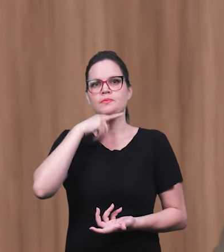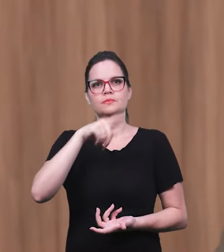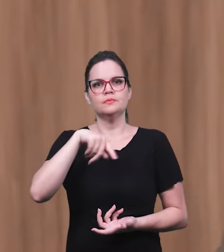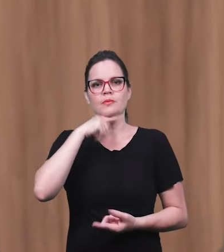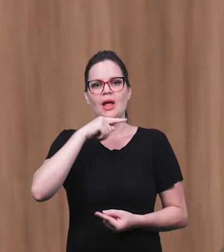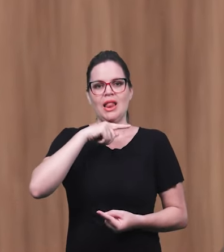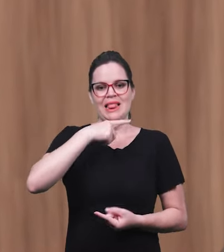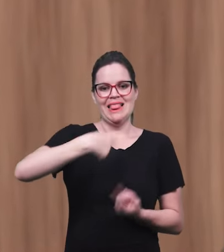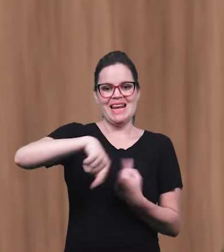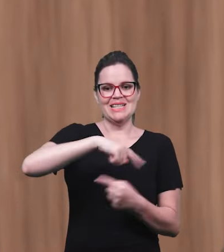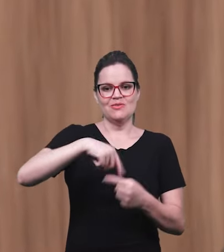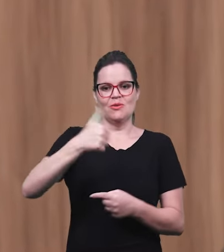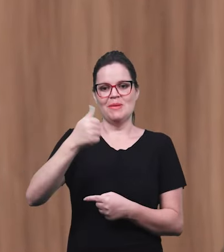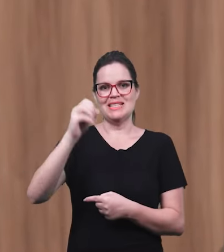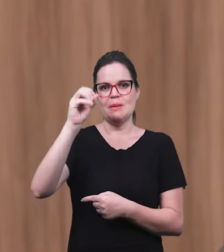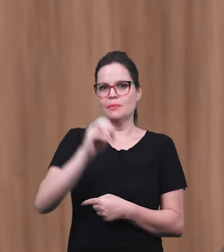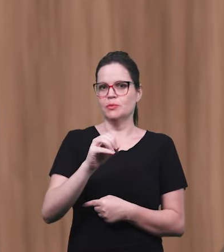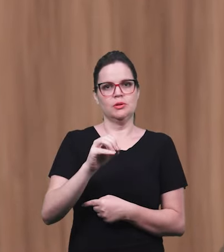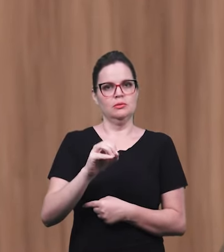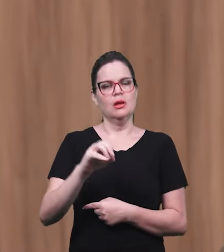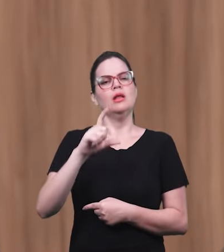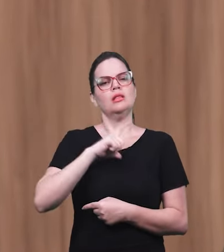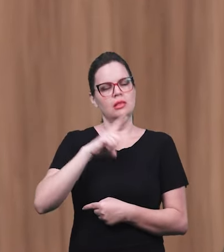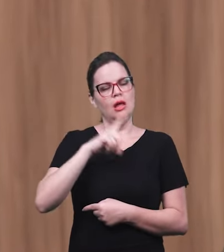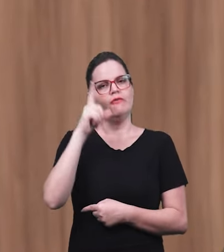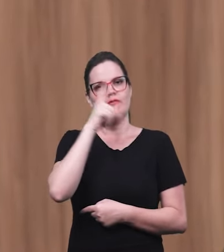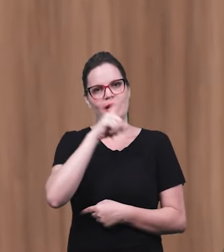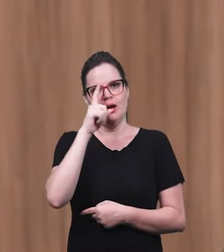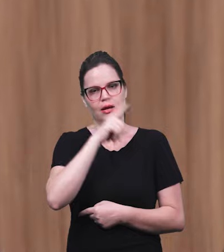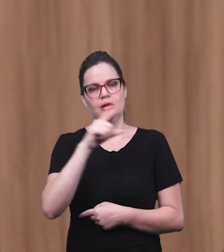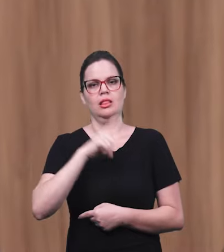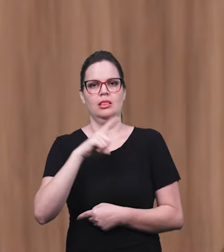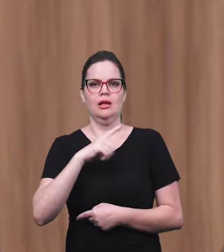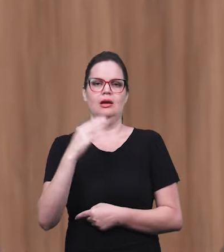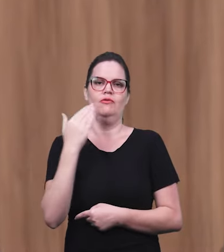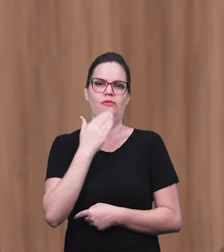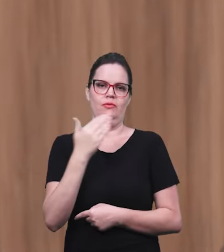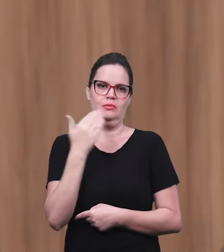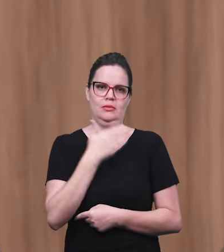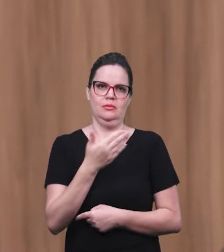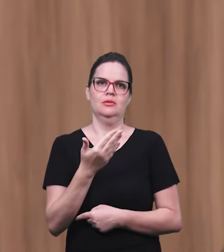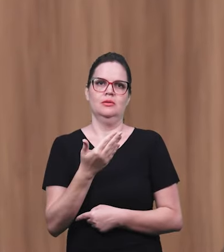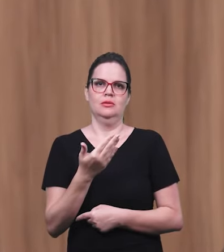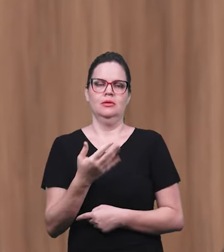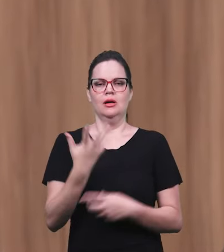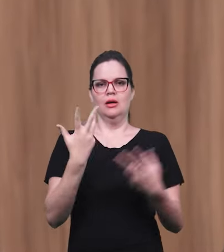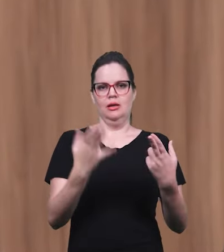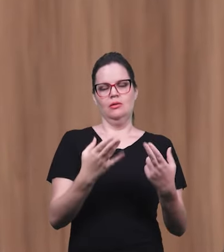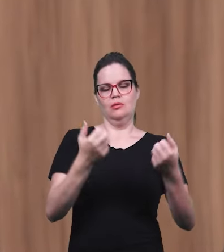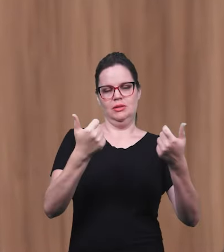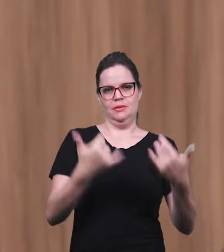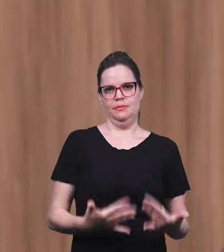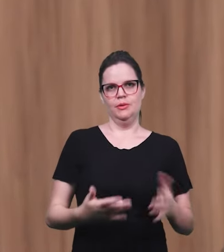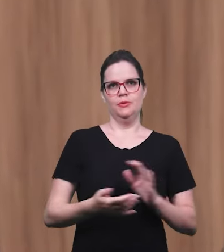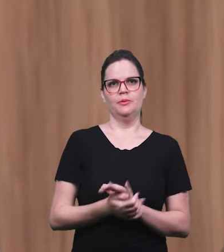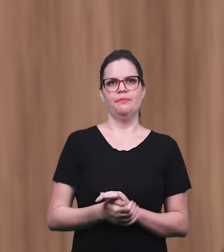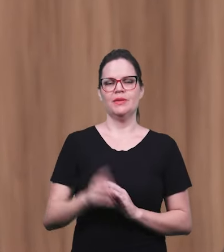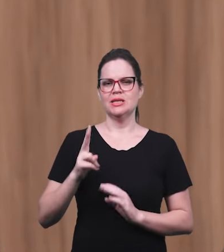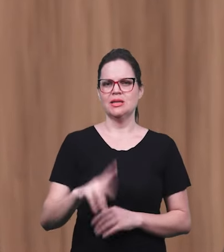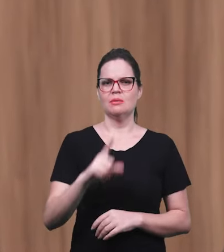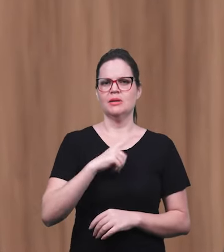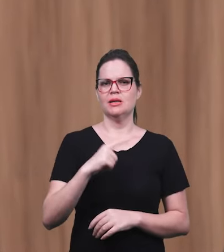perda. Nós sempre temos uma perda porque não há eficiência. Você transforma, igual as energias que o pastor Fausto mostrou ali, sempre tem